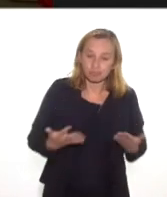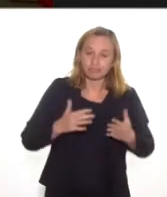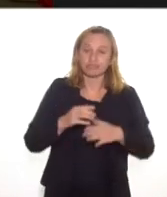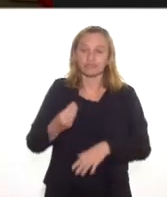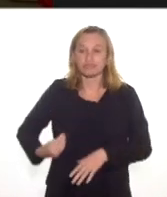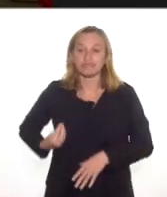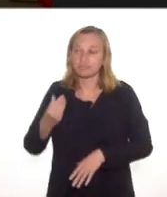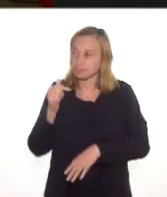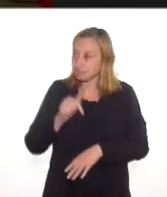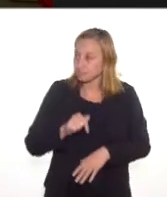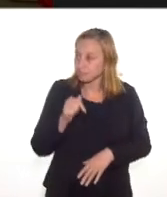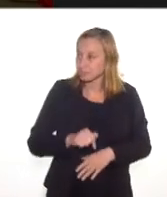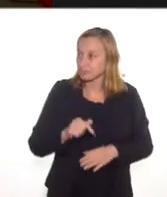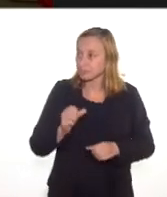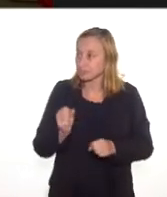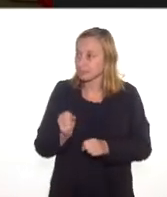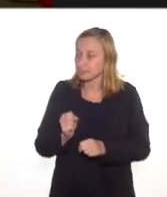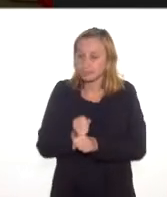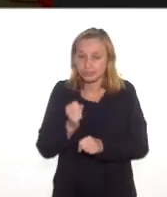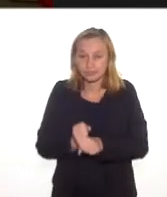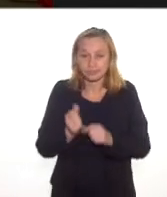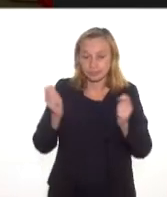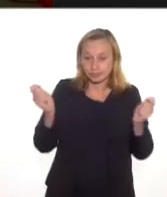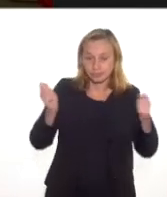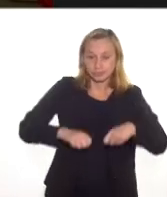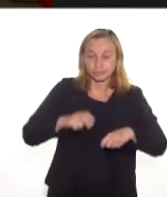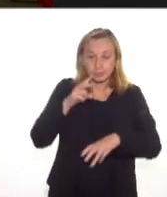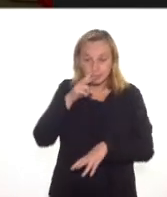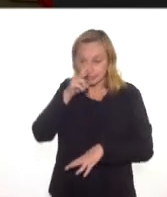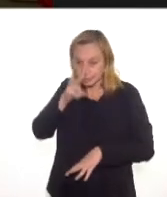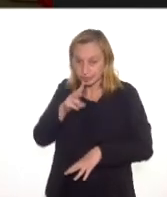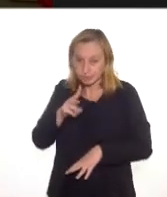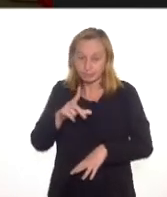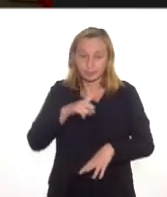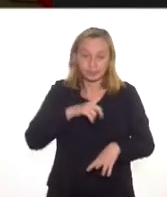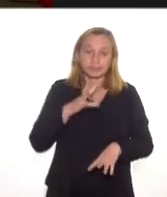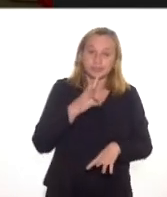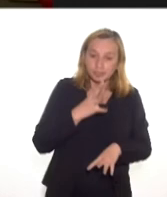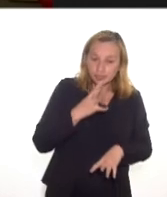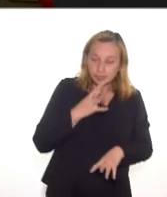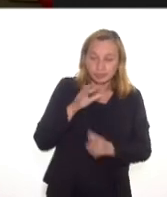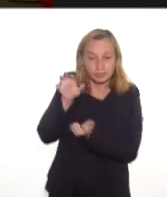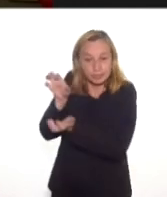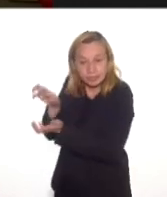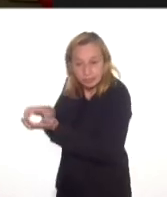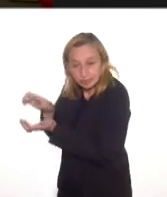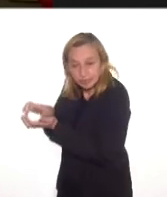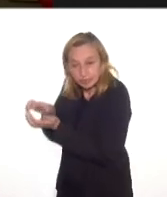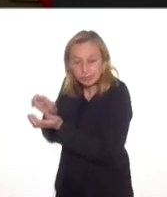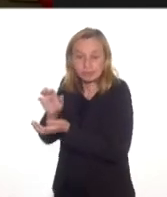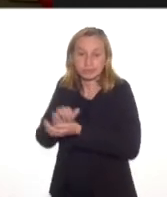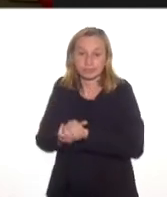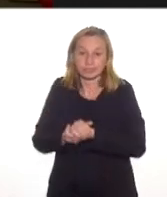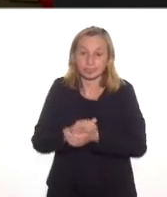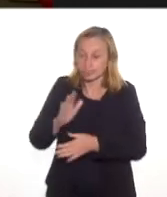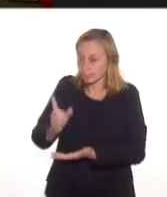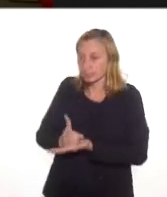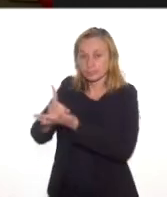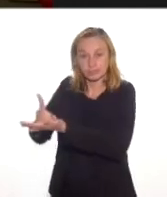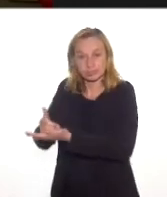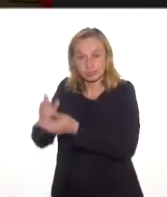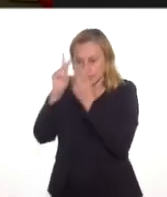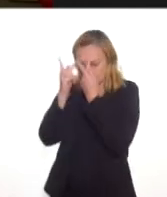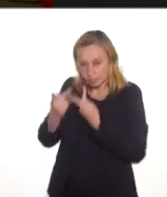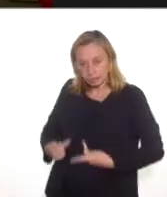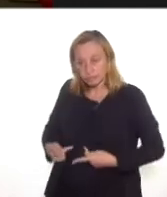aqui construindo a possibilidade de fortalecimento e do reconhecimento do Jacarezinho na sua dignidade humana,